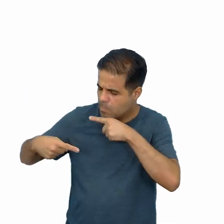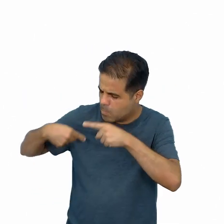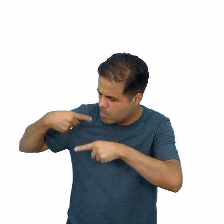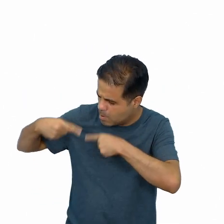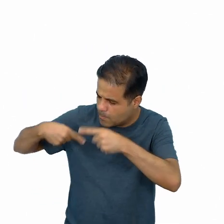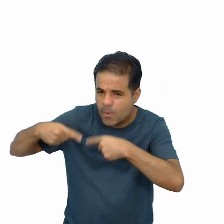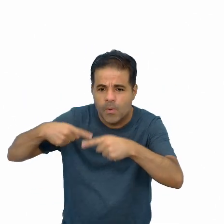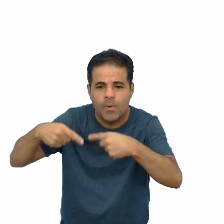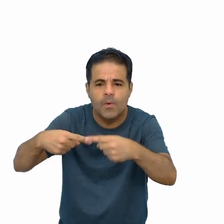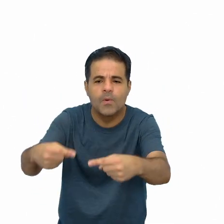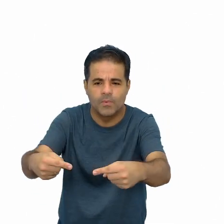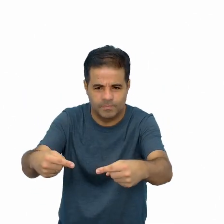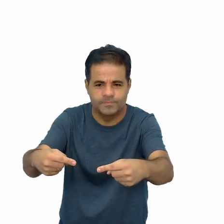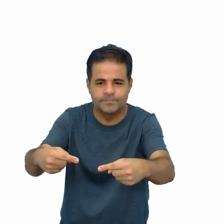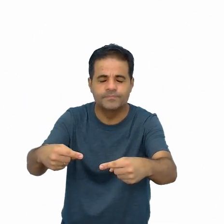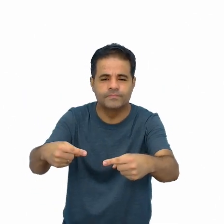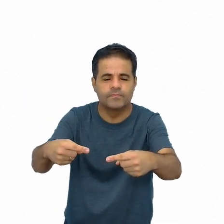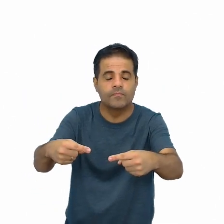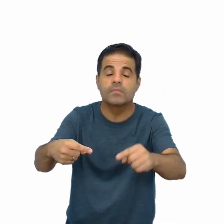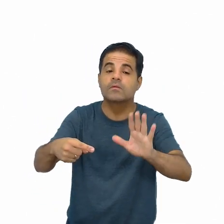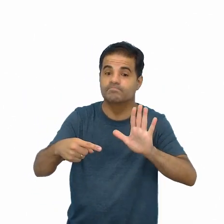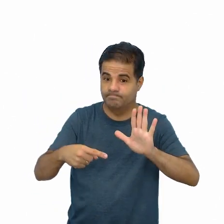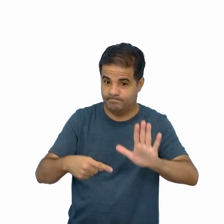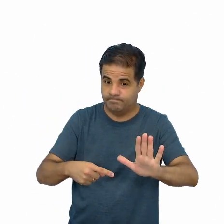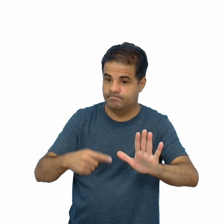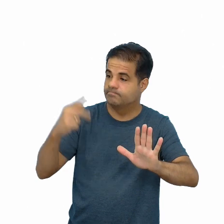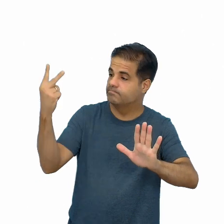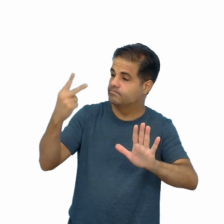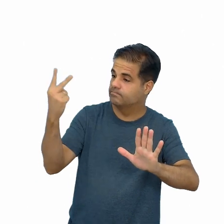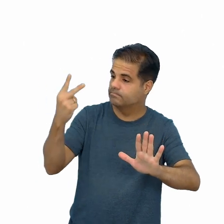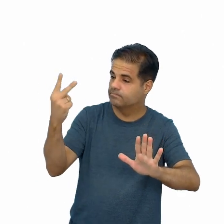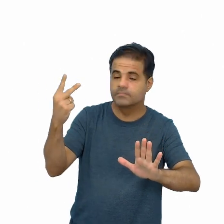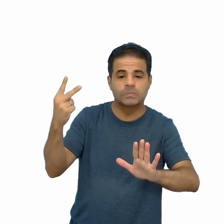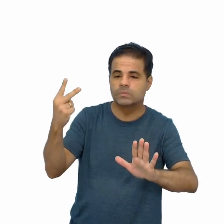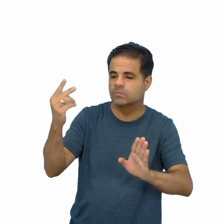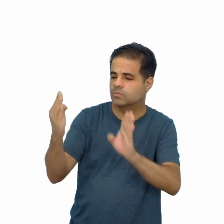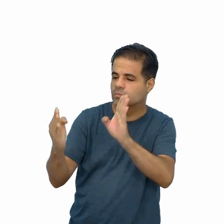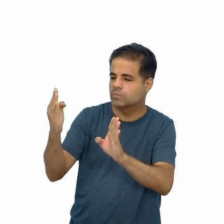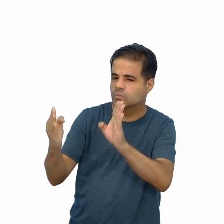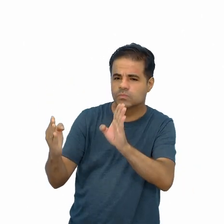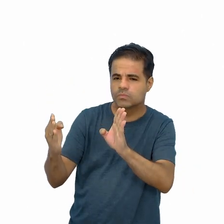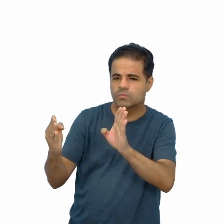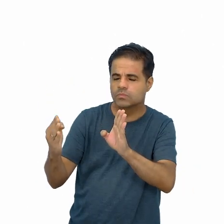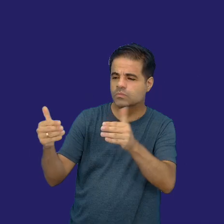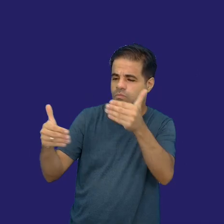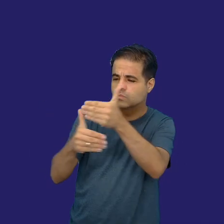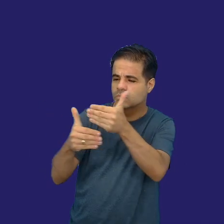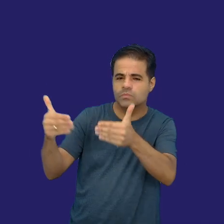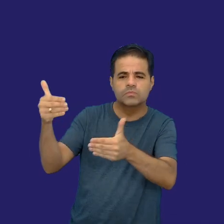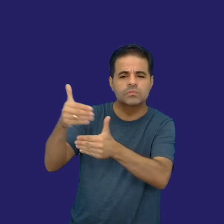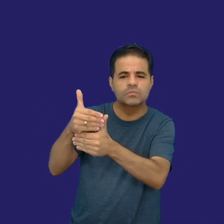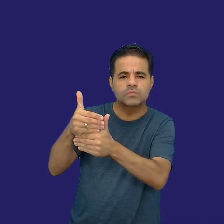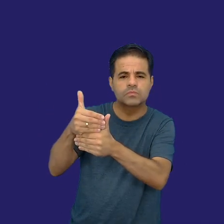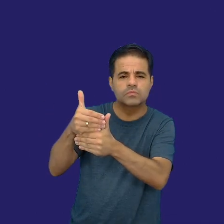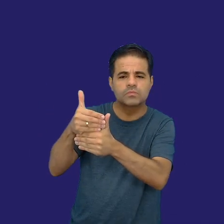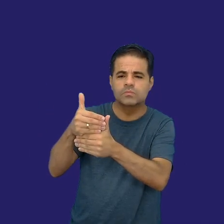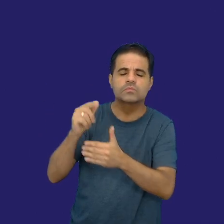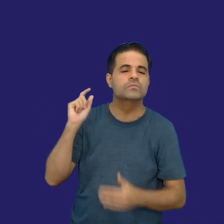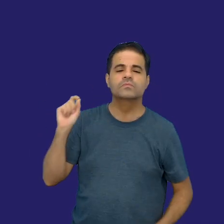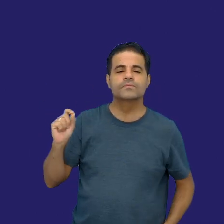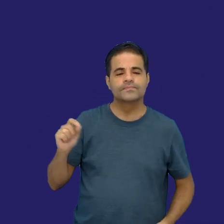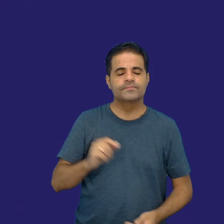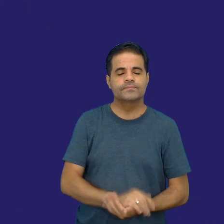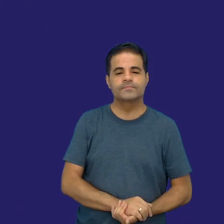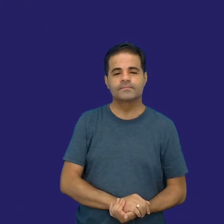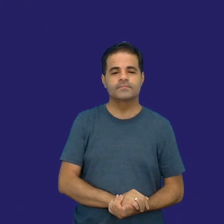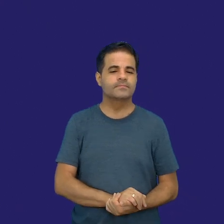elas. Bom, indo para o segundo momento, então, no próximo slide, o segundo momento, a